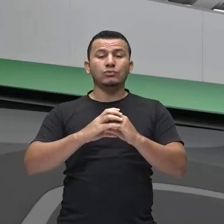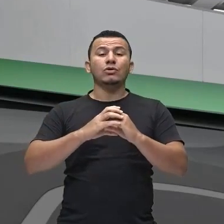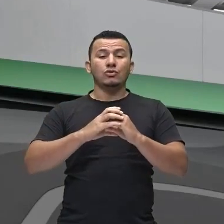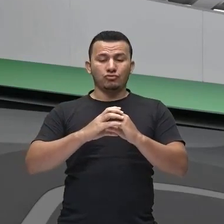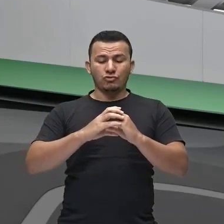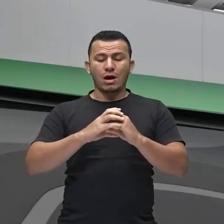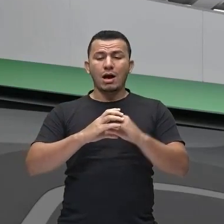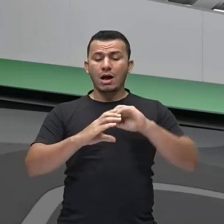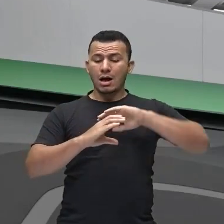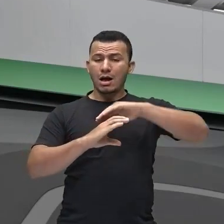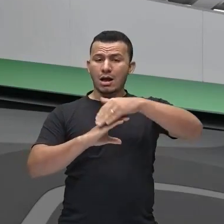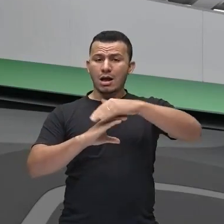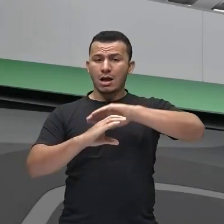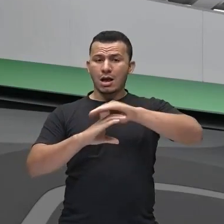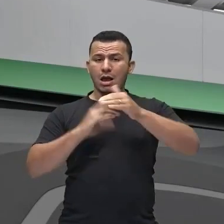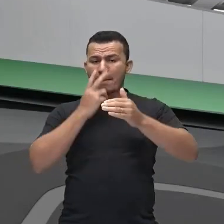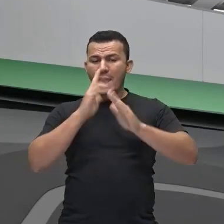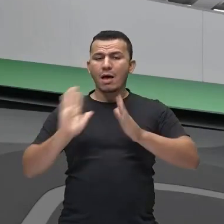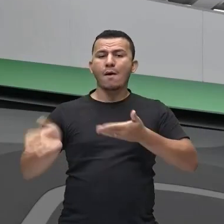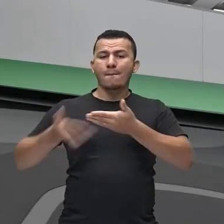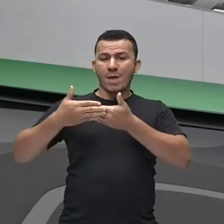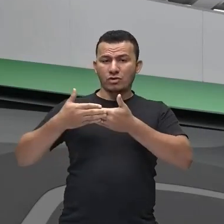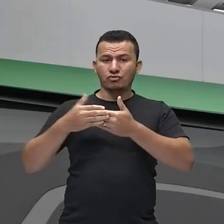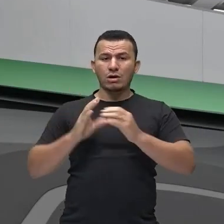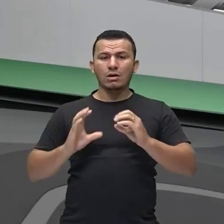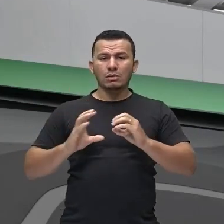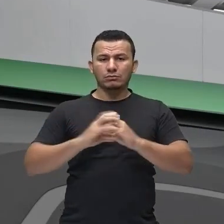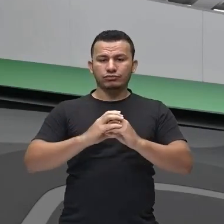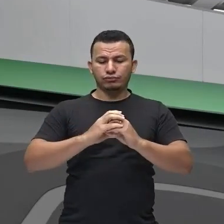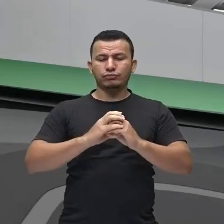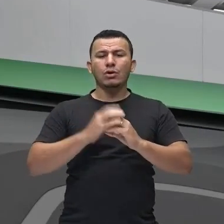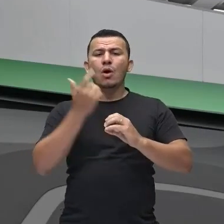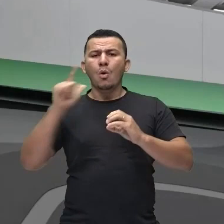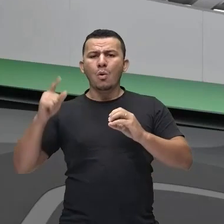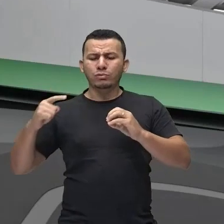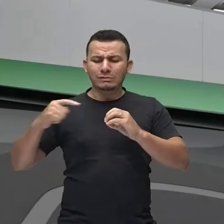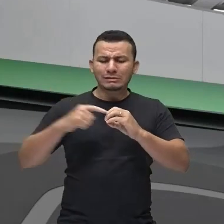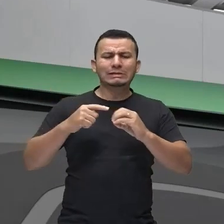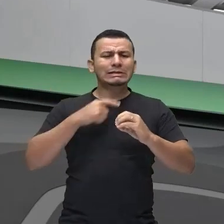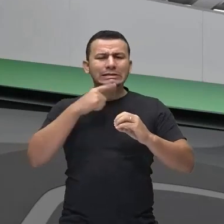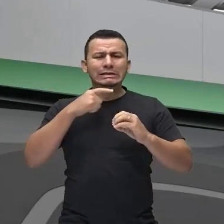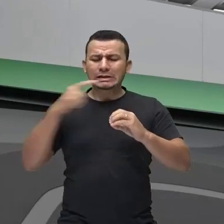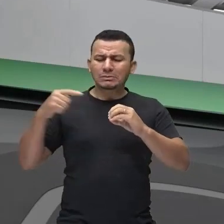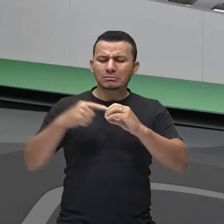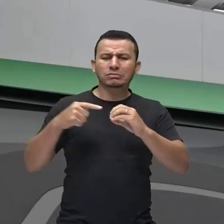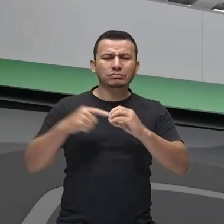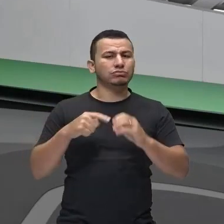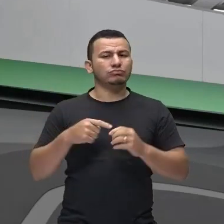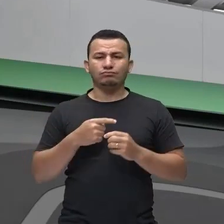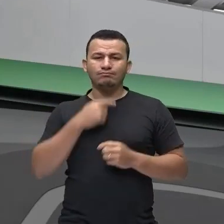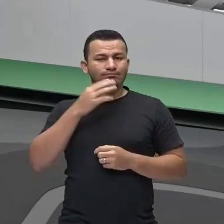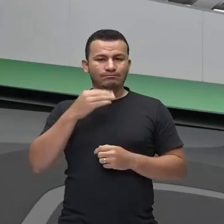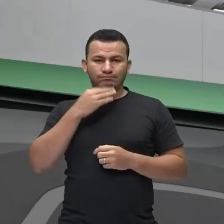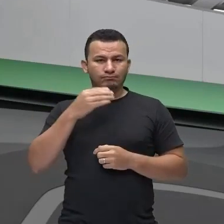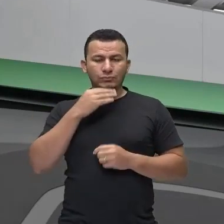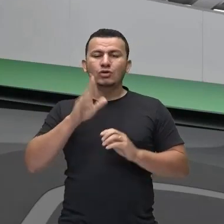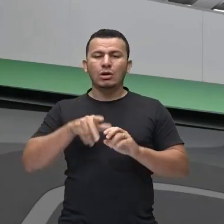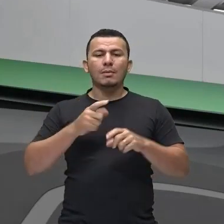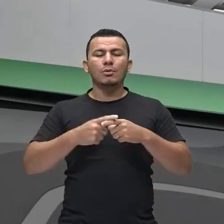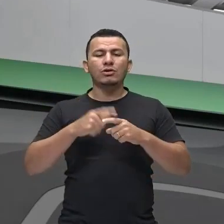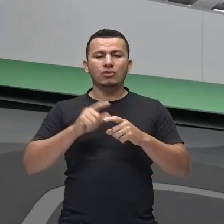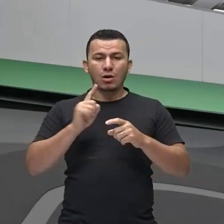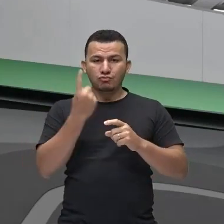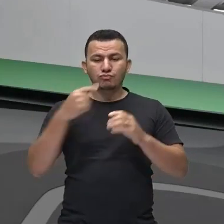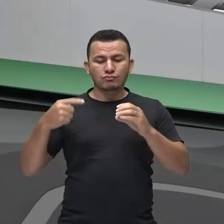da polispermia, ou seja, nenhum outro mais espermatozoide consegue romper essa barreira porque